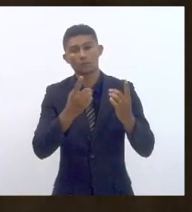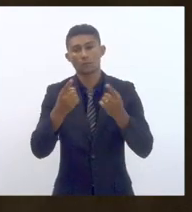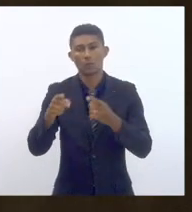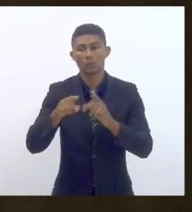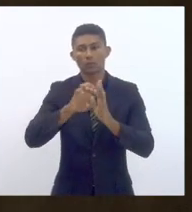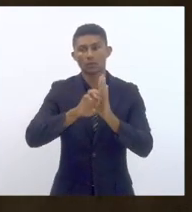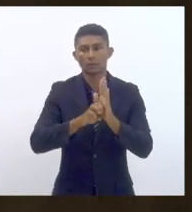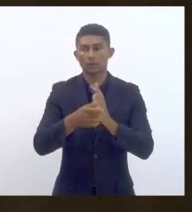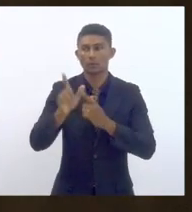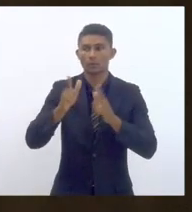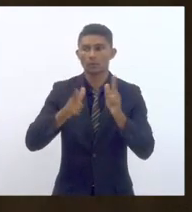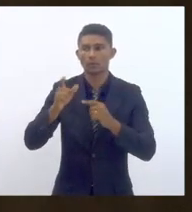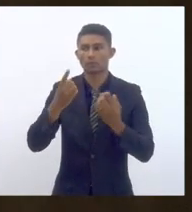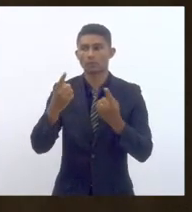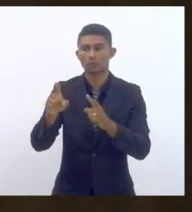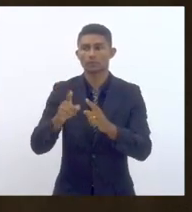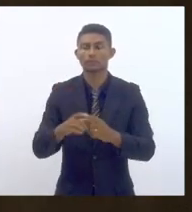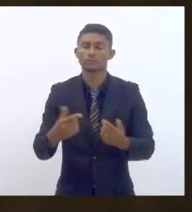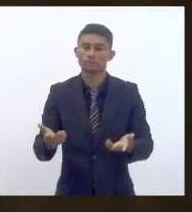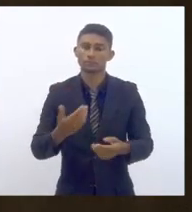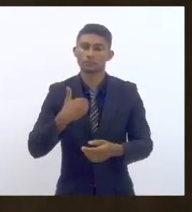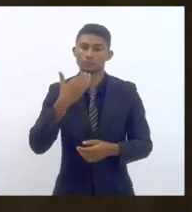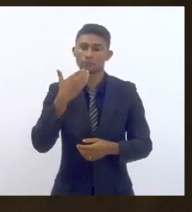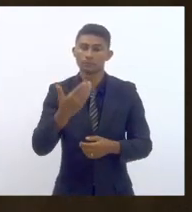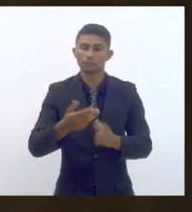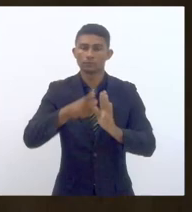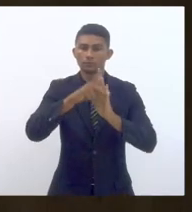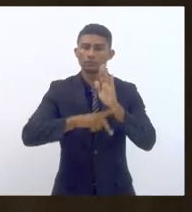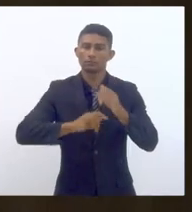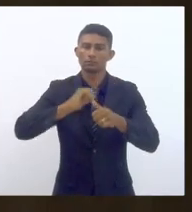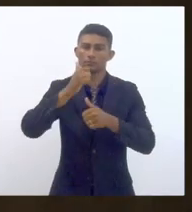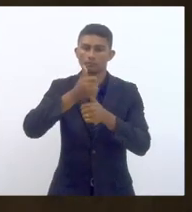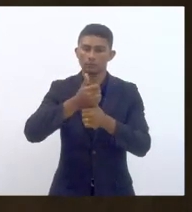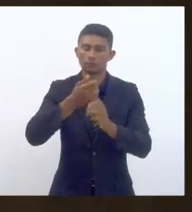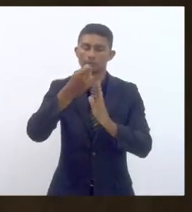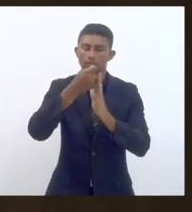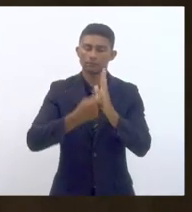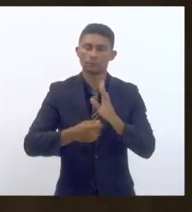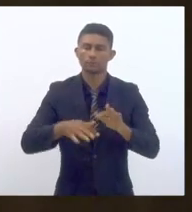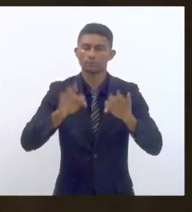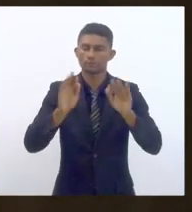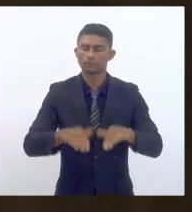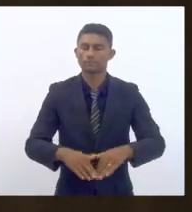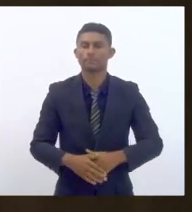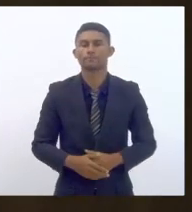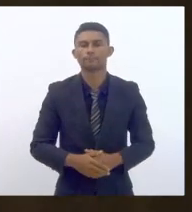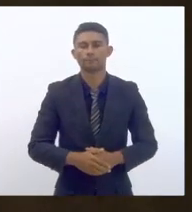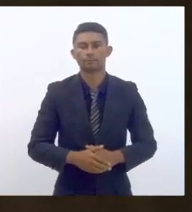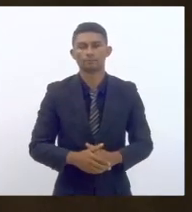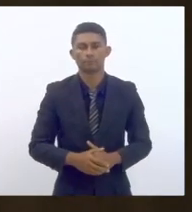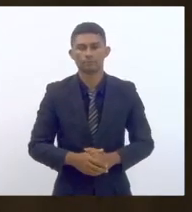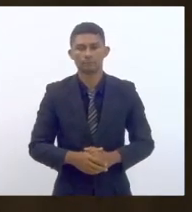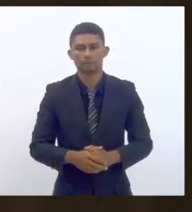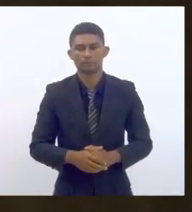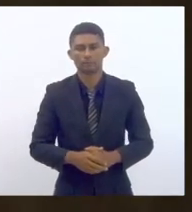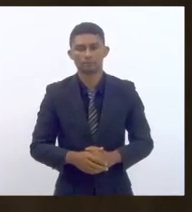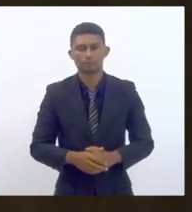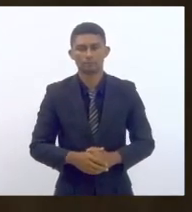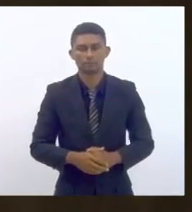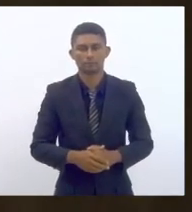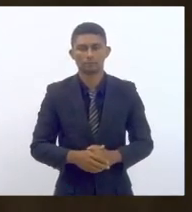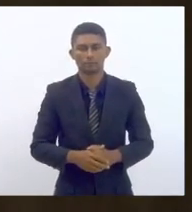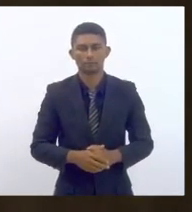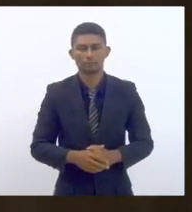demais emendas, concluindo por substitutivo e pedindo a Vossa Excelência